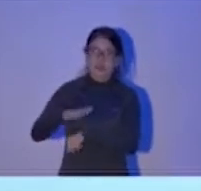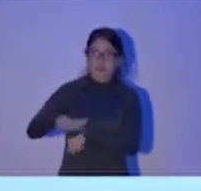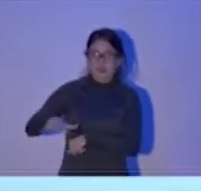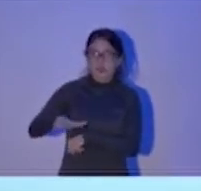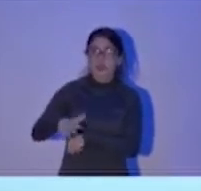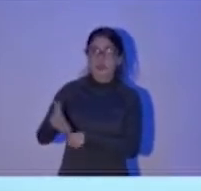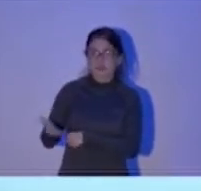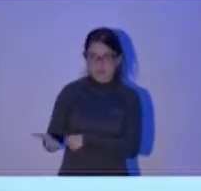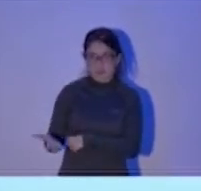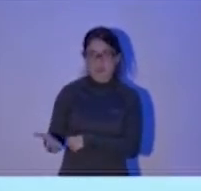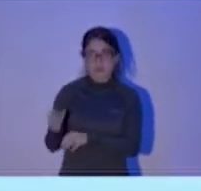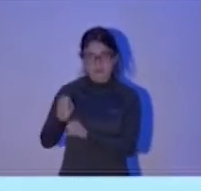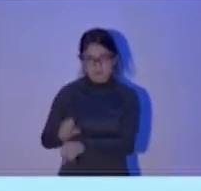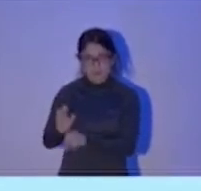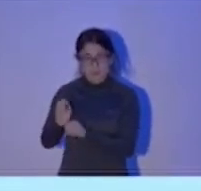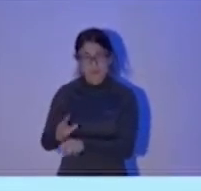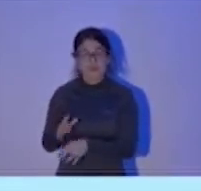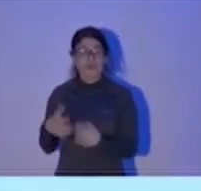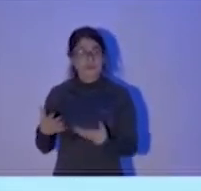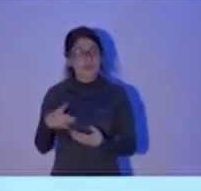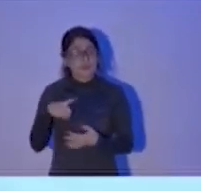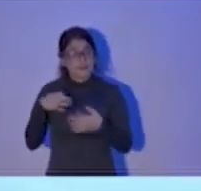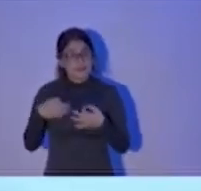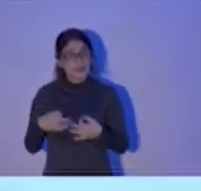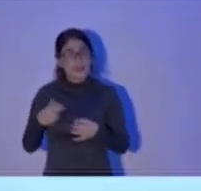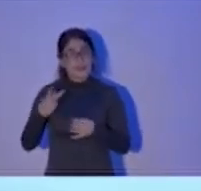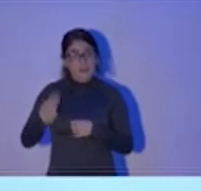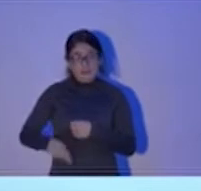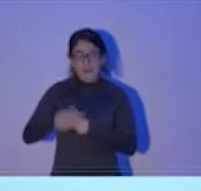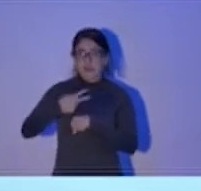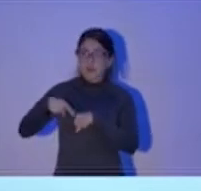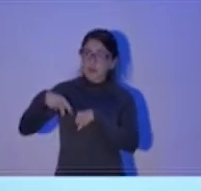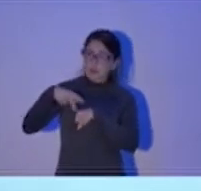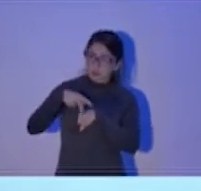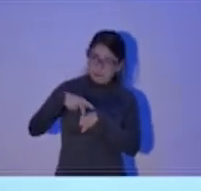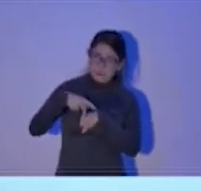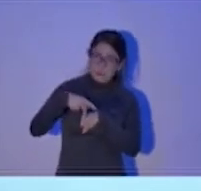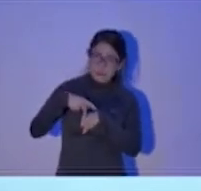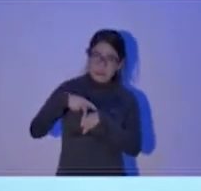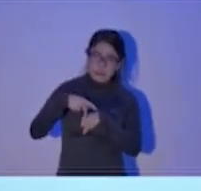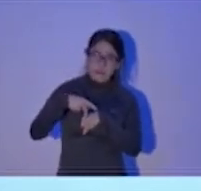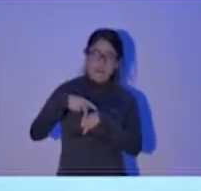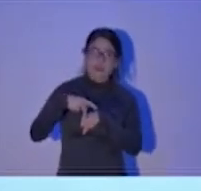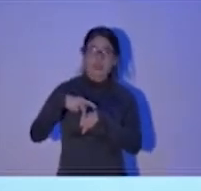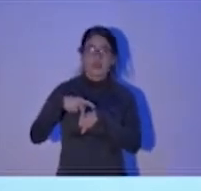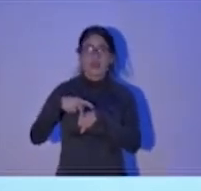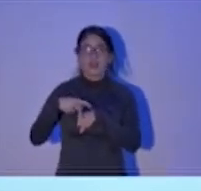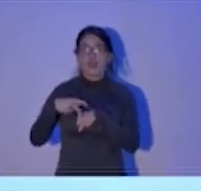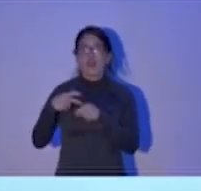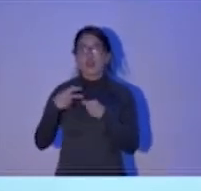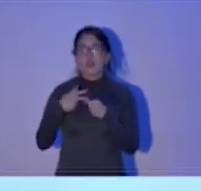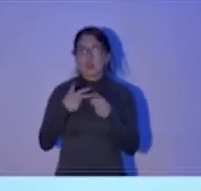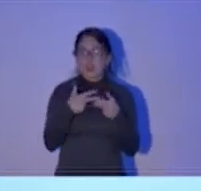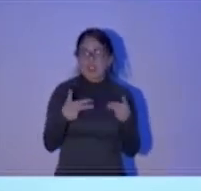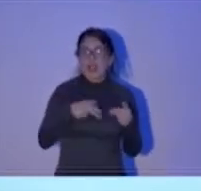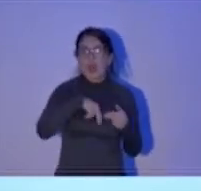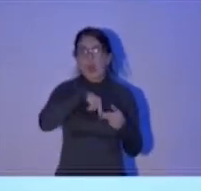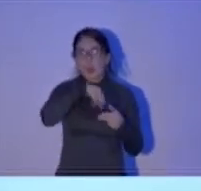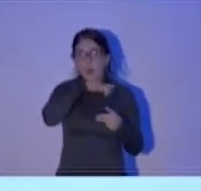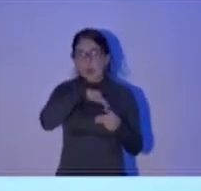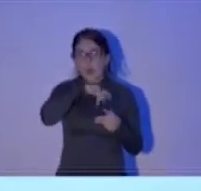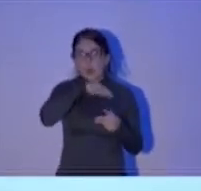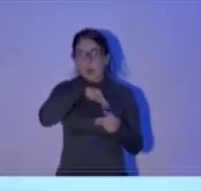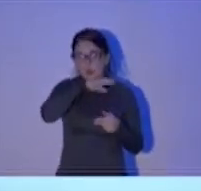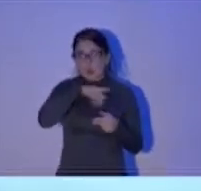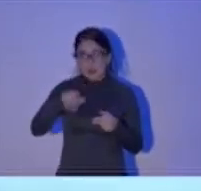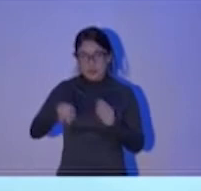Eu tenho dito sempre que, nesse país, a gente costuma divulgar notícias ruins a respeito do